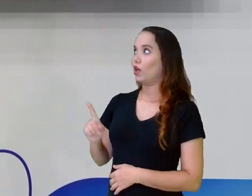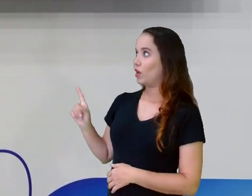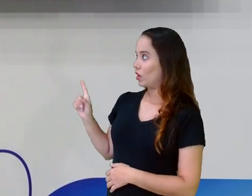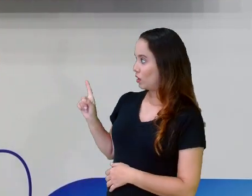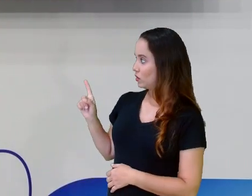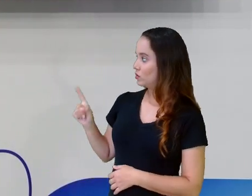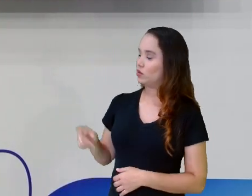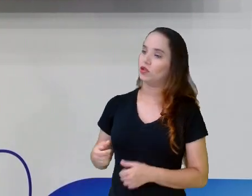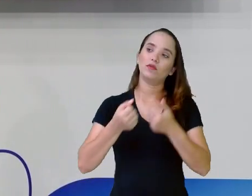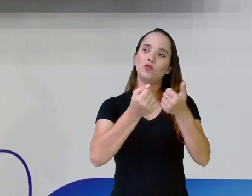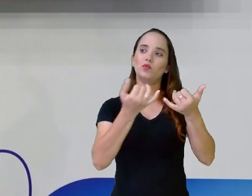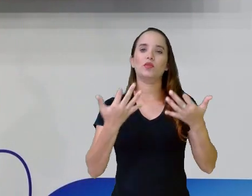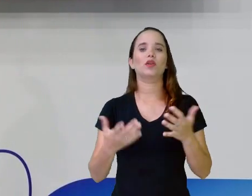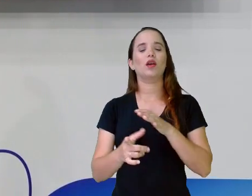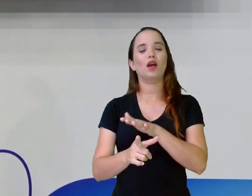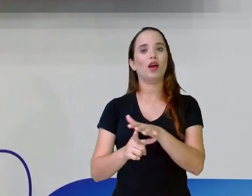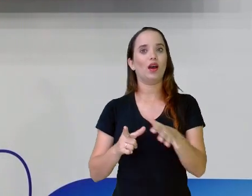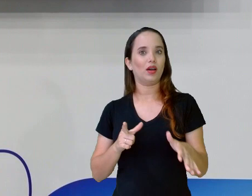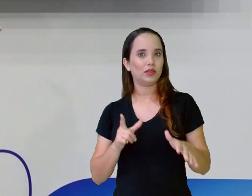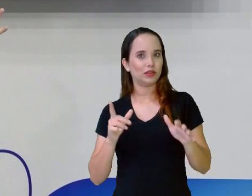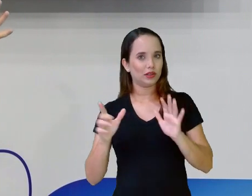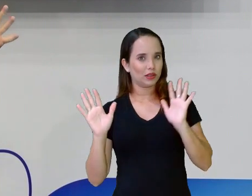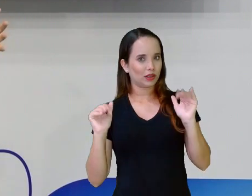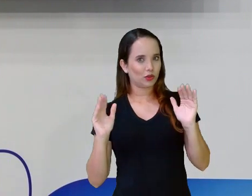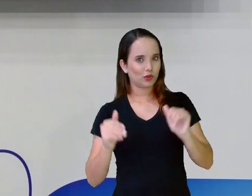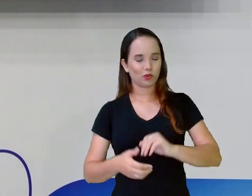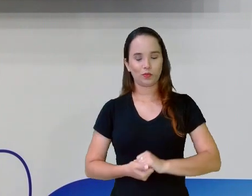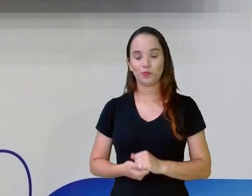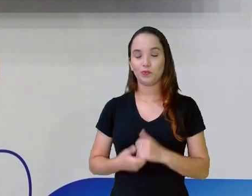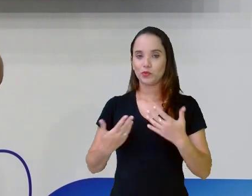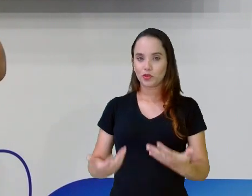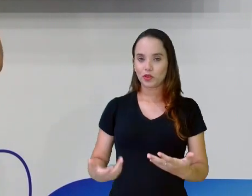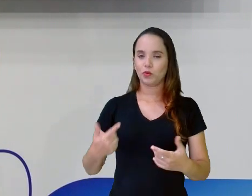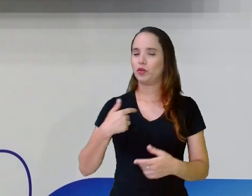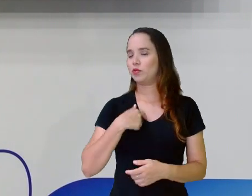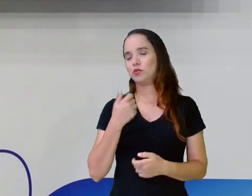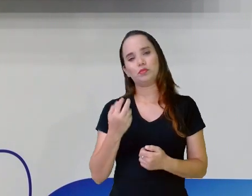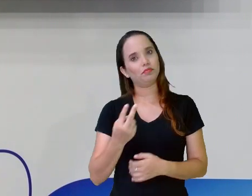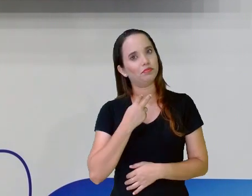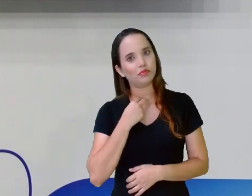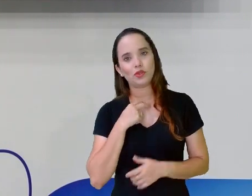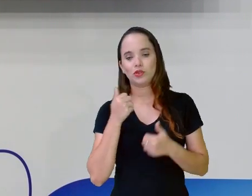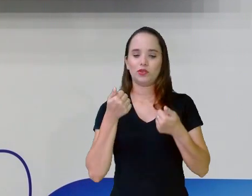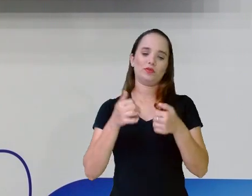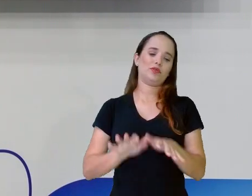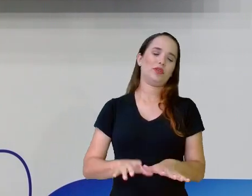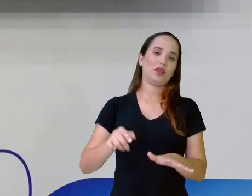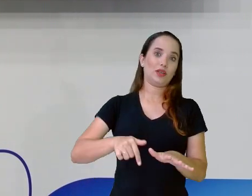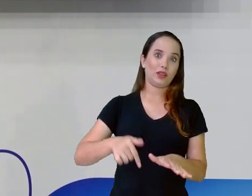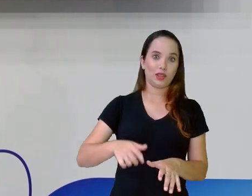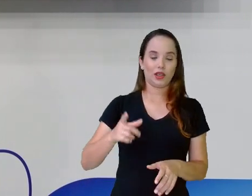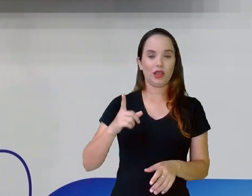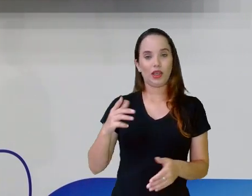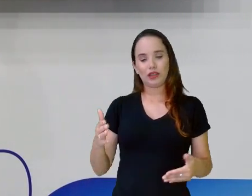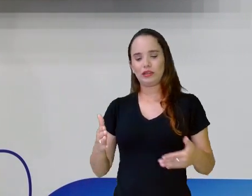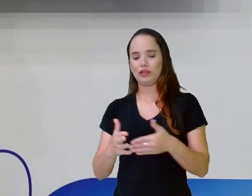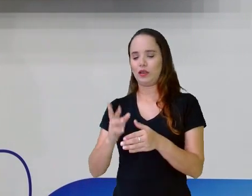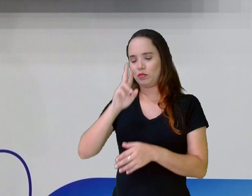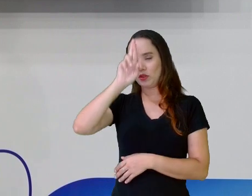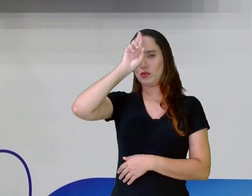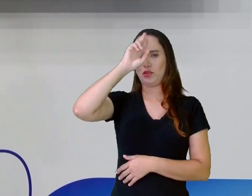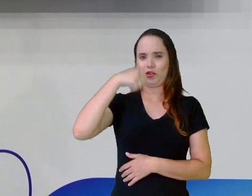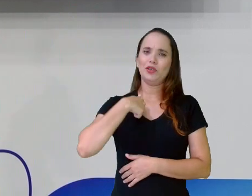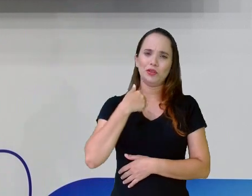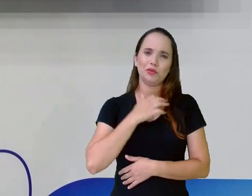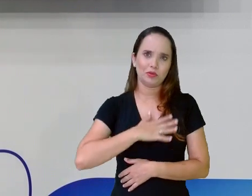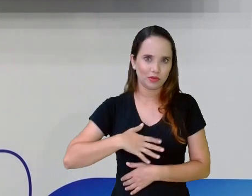explicar antes de me despedir de vocês, já que eu não posso ficar aqui até meio-dia, que eu gostaria, inclusive, de